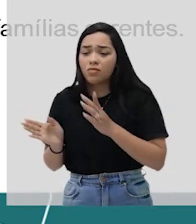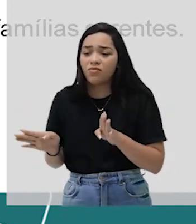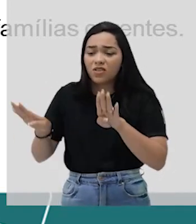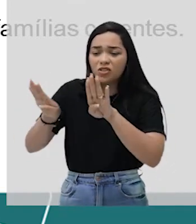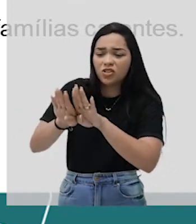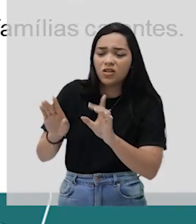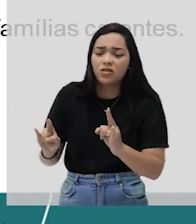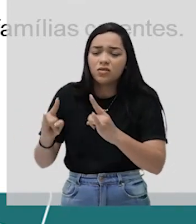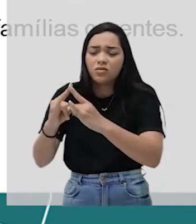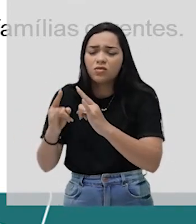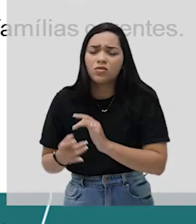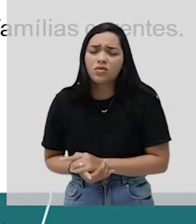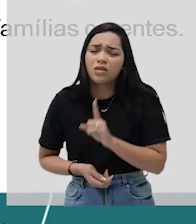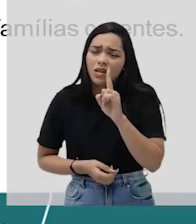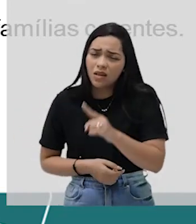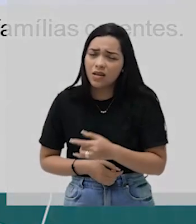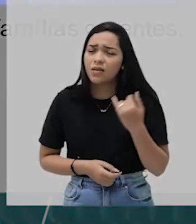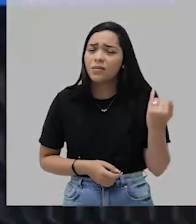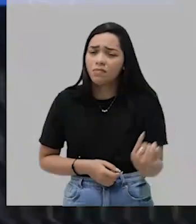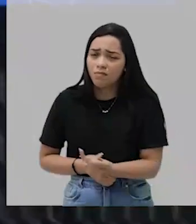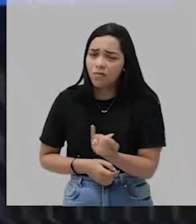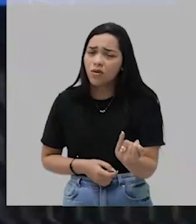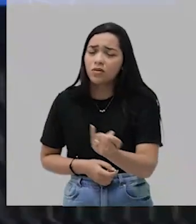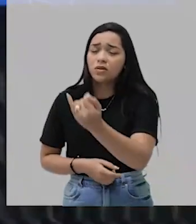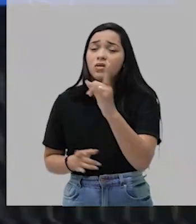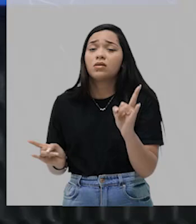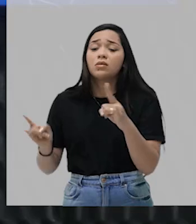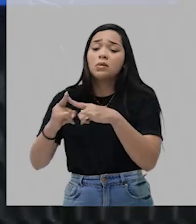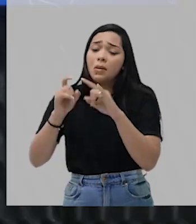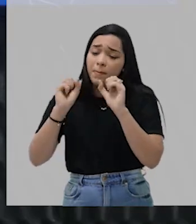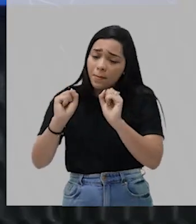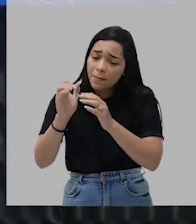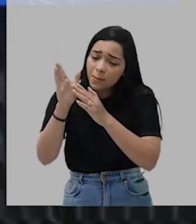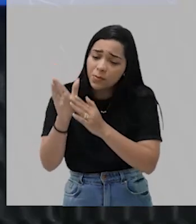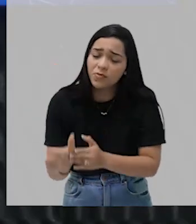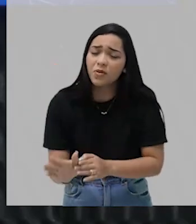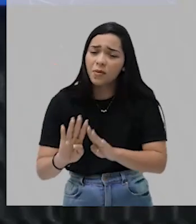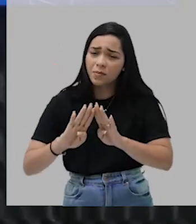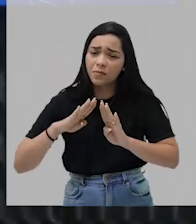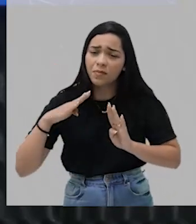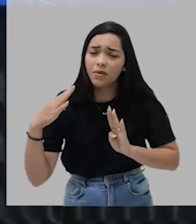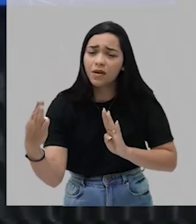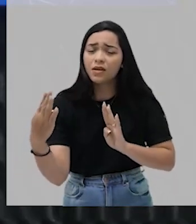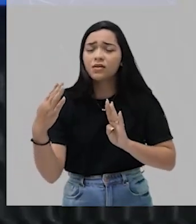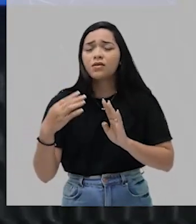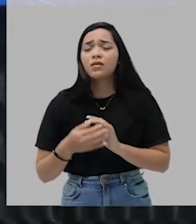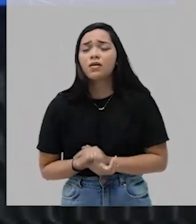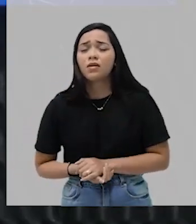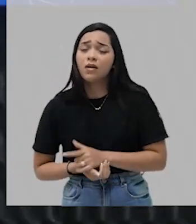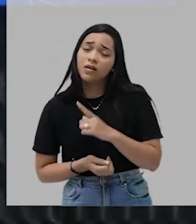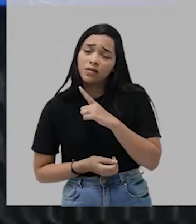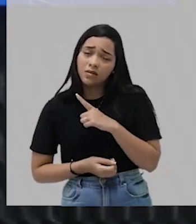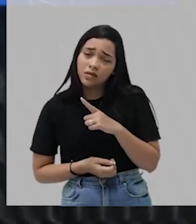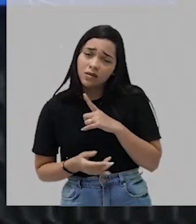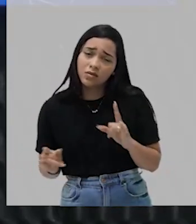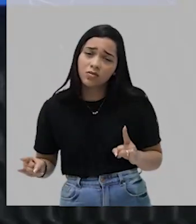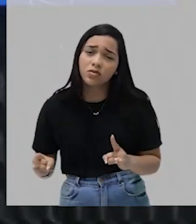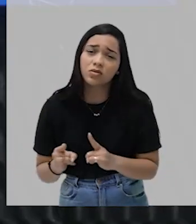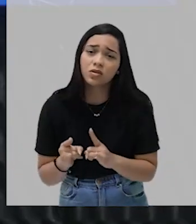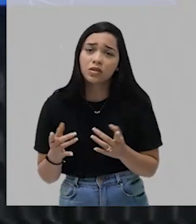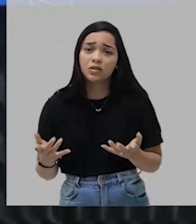instituições. É fundamental que as instituições elas permaneçam. Por mais que essas instituições